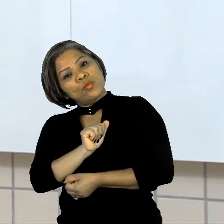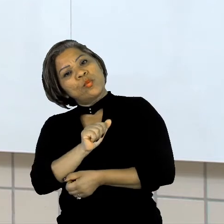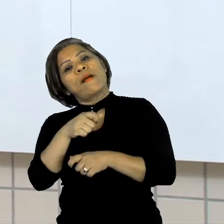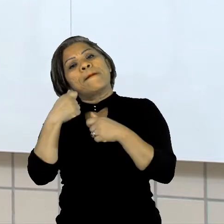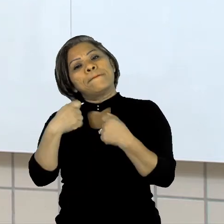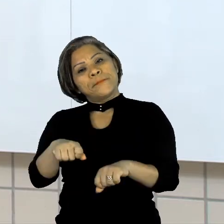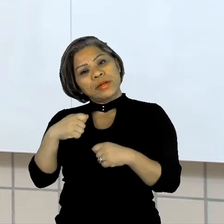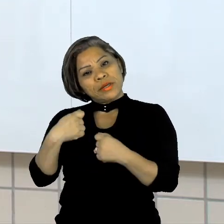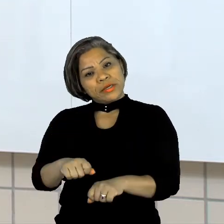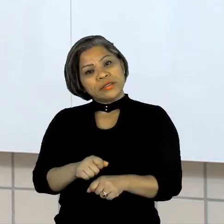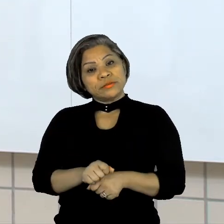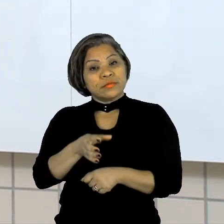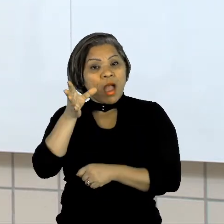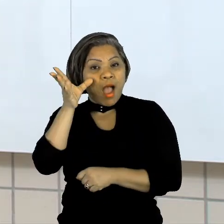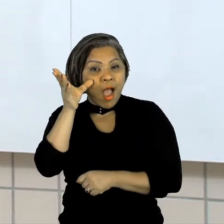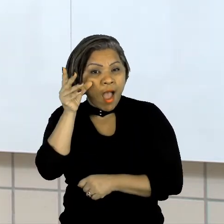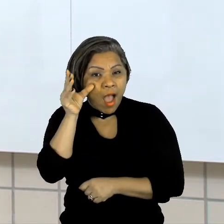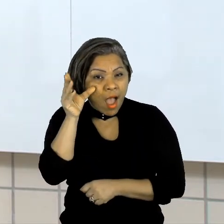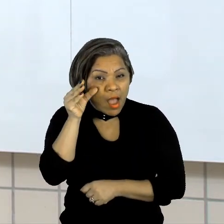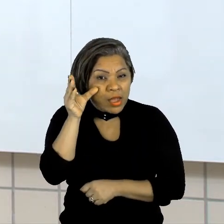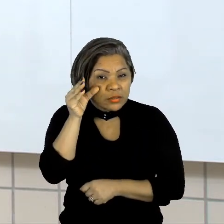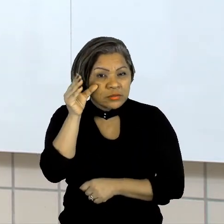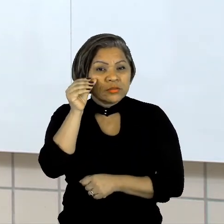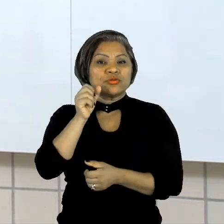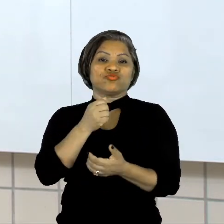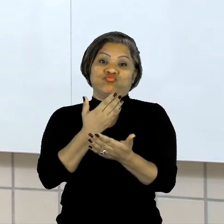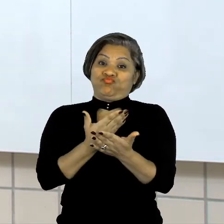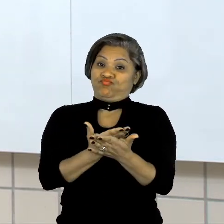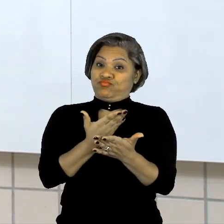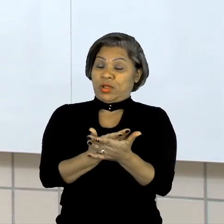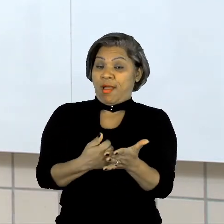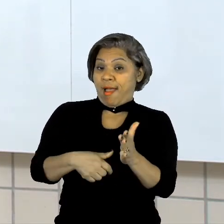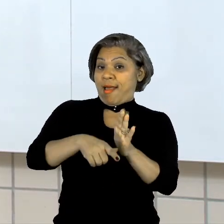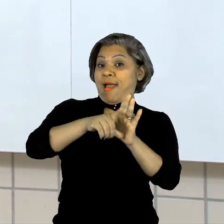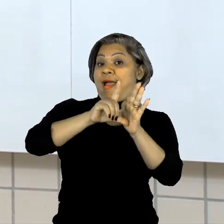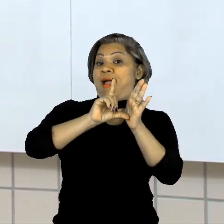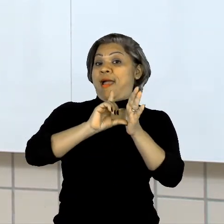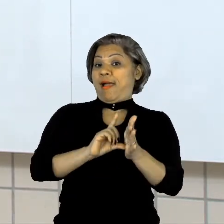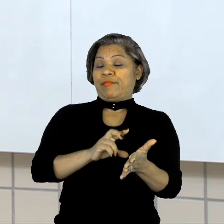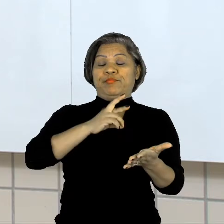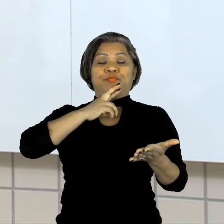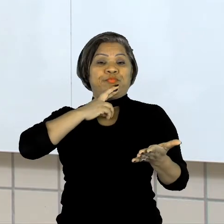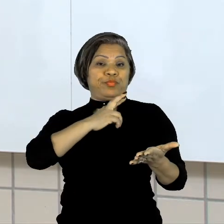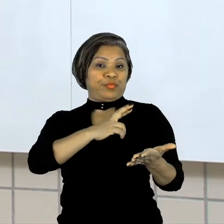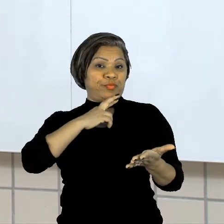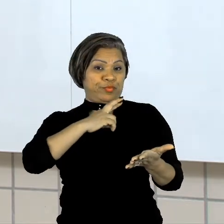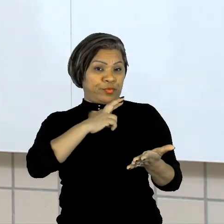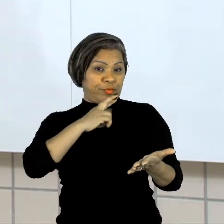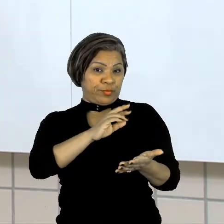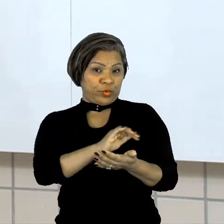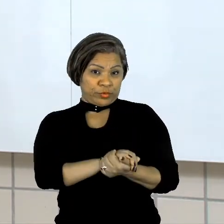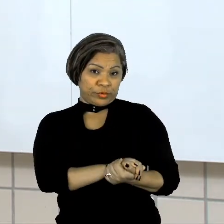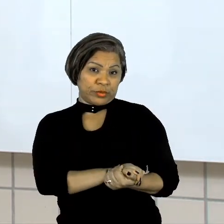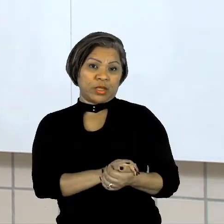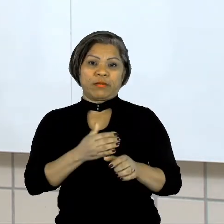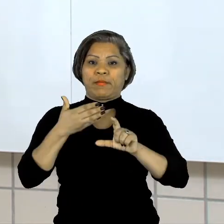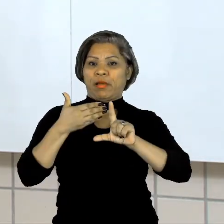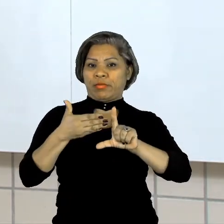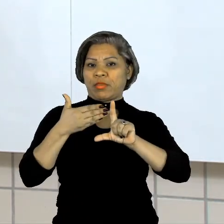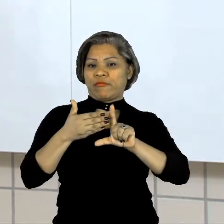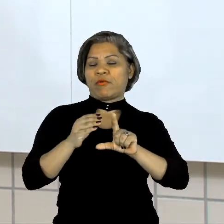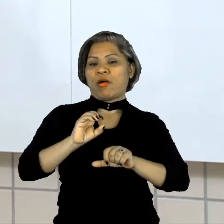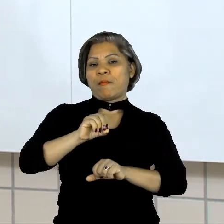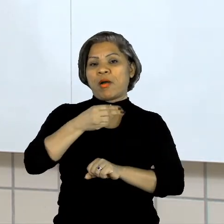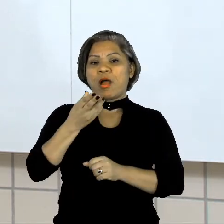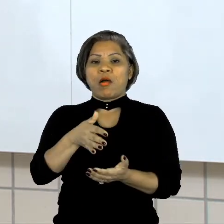às aulas antes de querer responder as atividades lá na plataforma ou as atividades impressas.